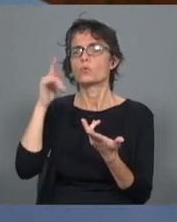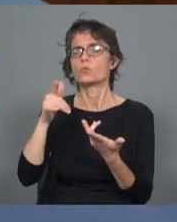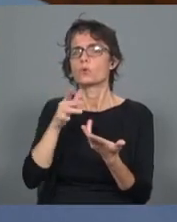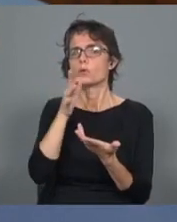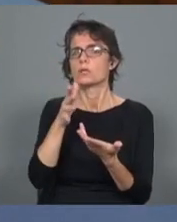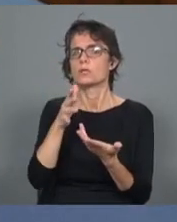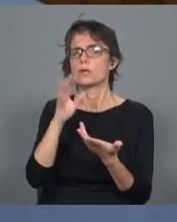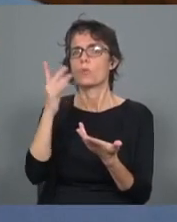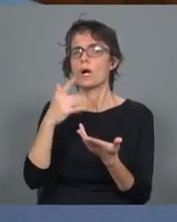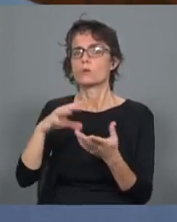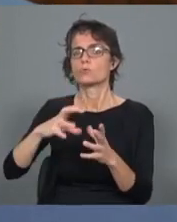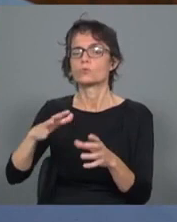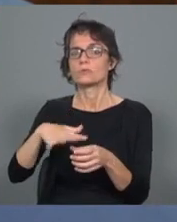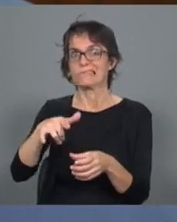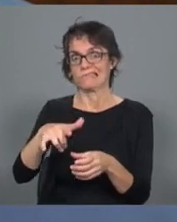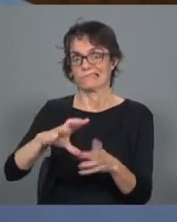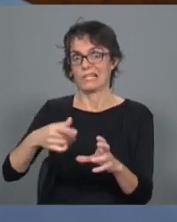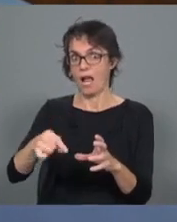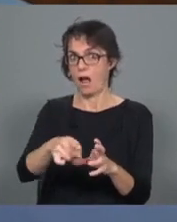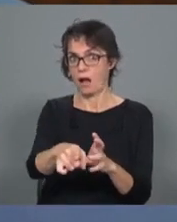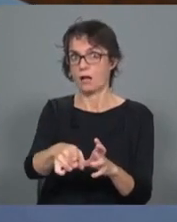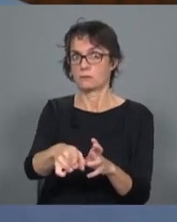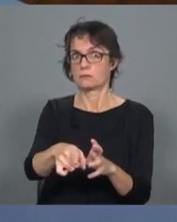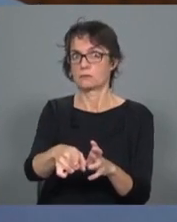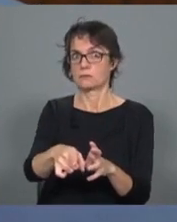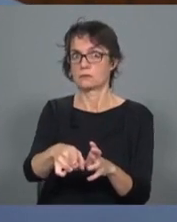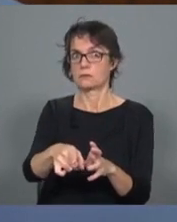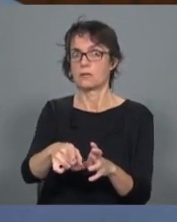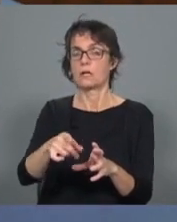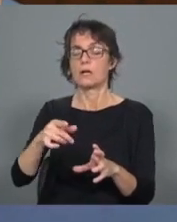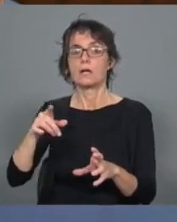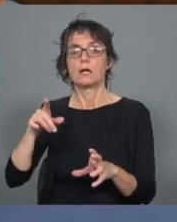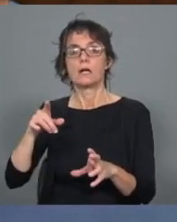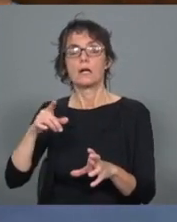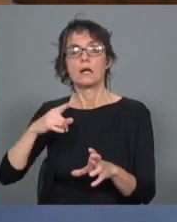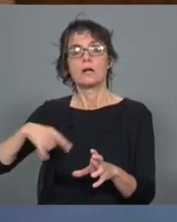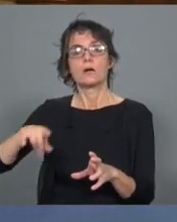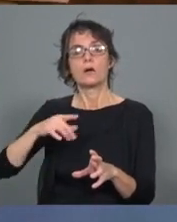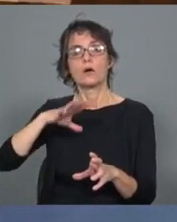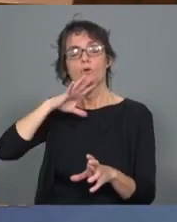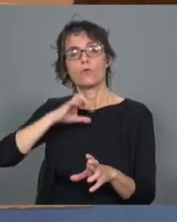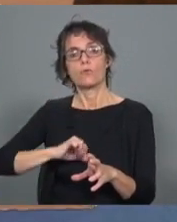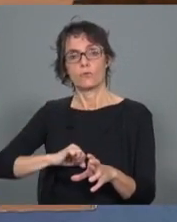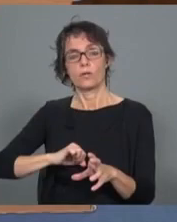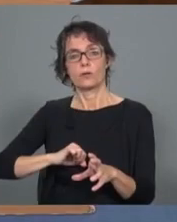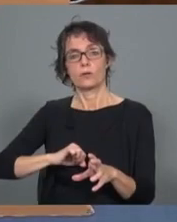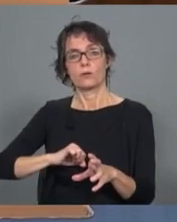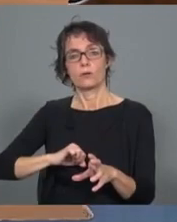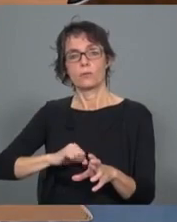situação de crise se instala, ter um filho pode ser levar uma família para a pobreza.